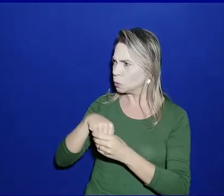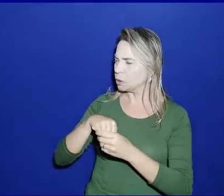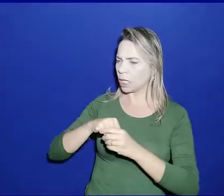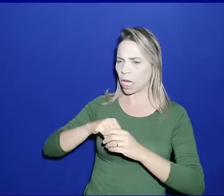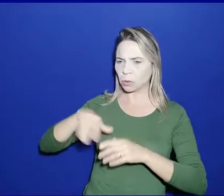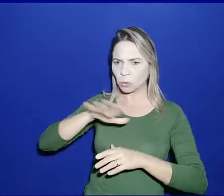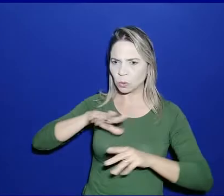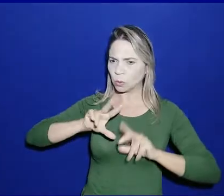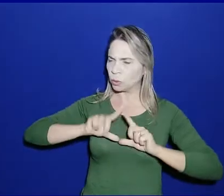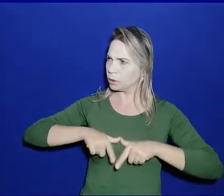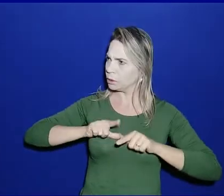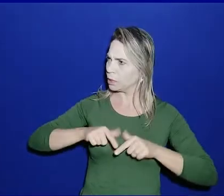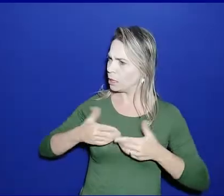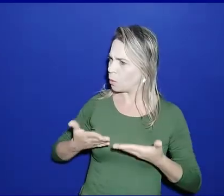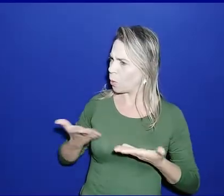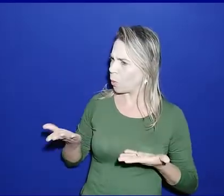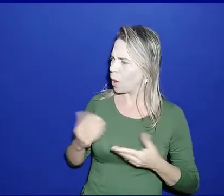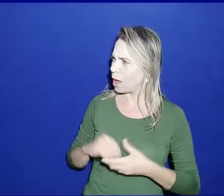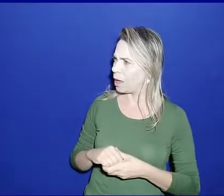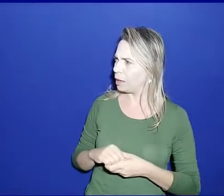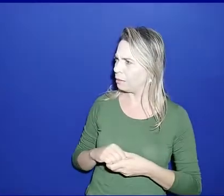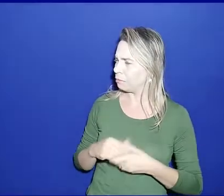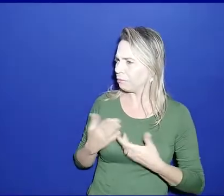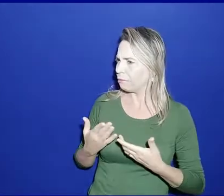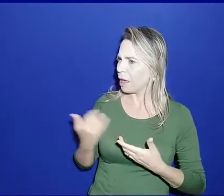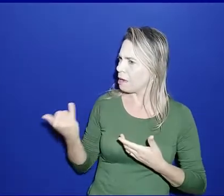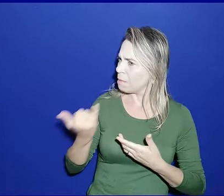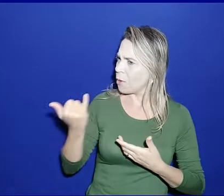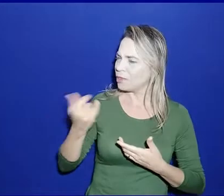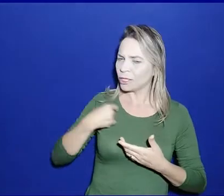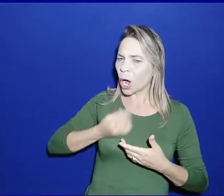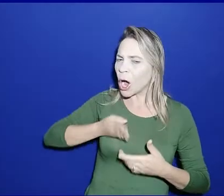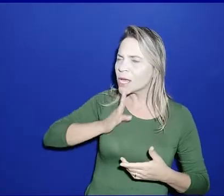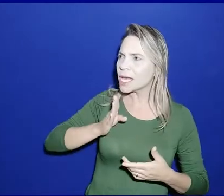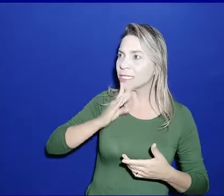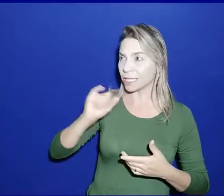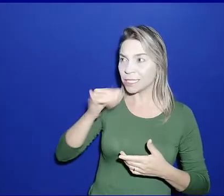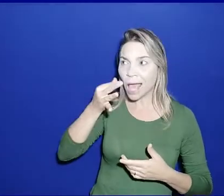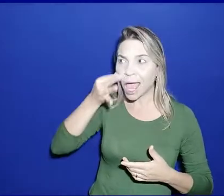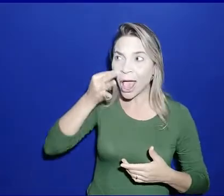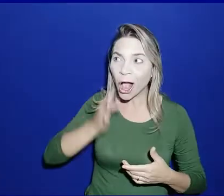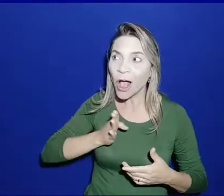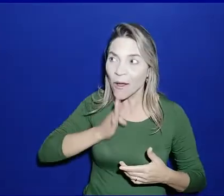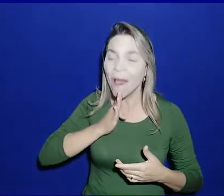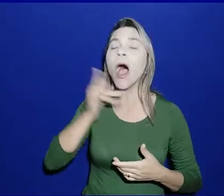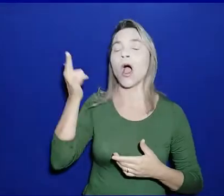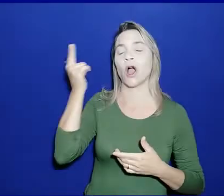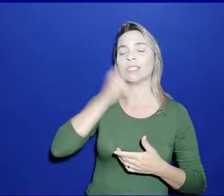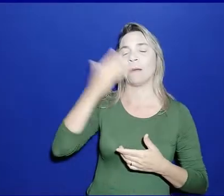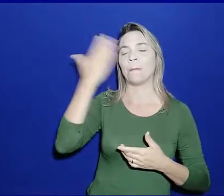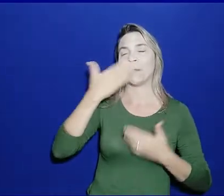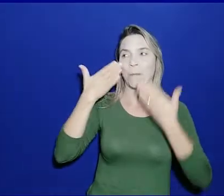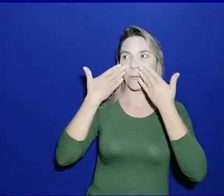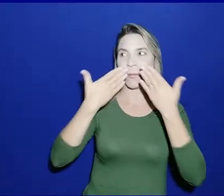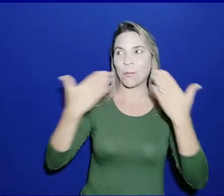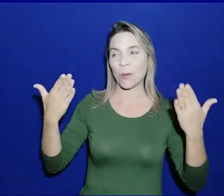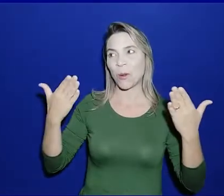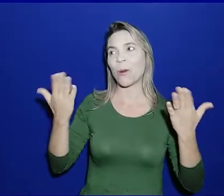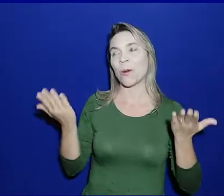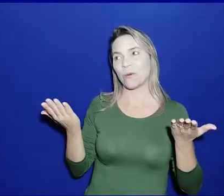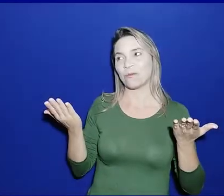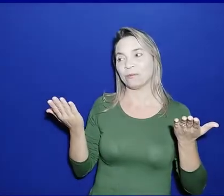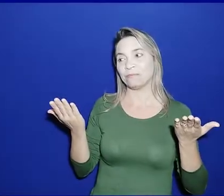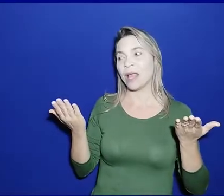verdade te digo, que nós dizemos o que sabemos e testificamos, e o que temos visto, contudo, não aceitais o